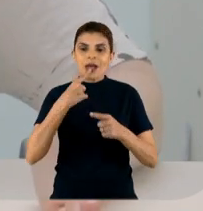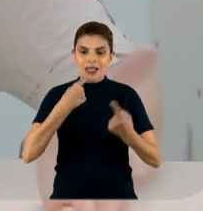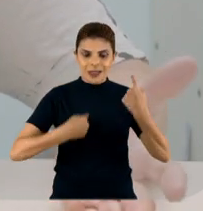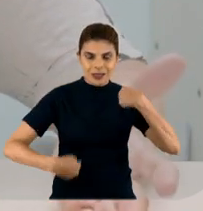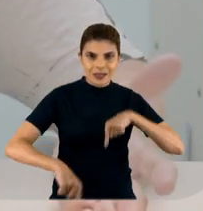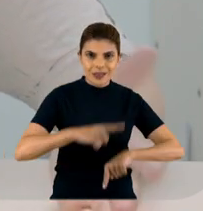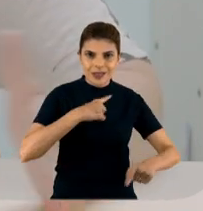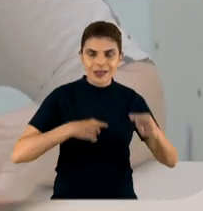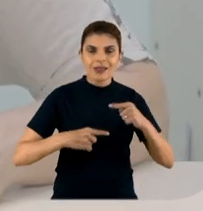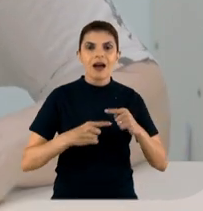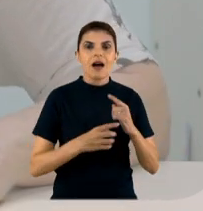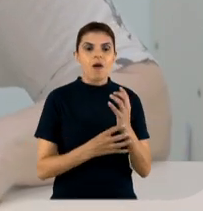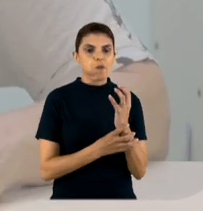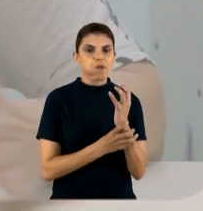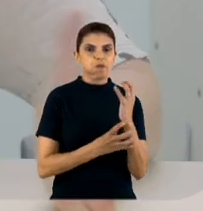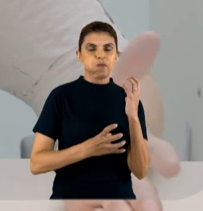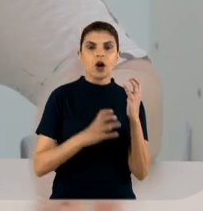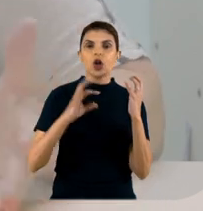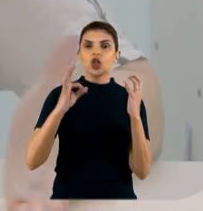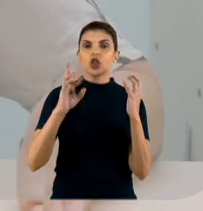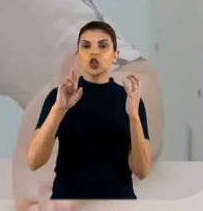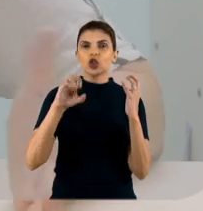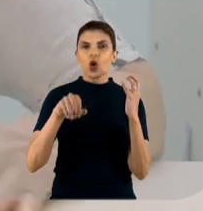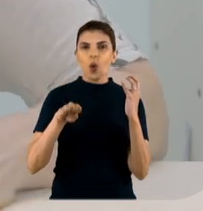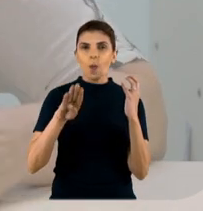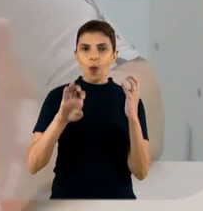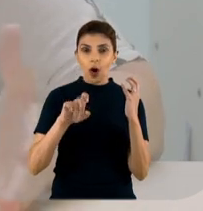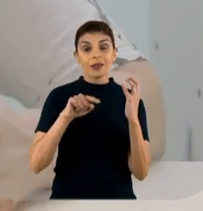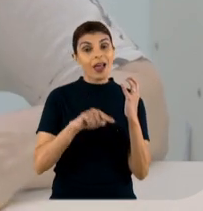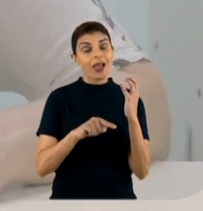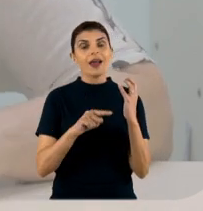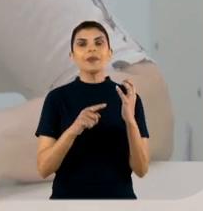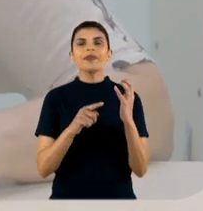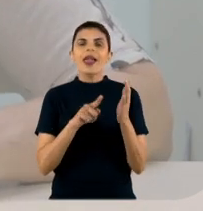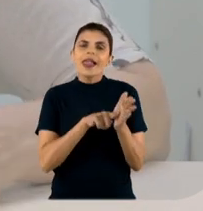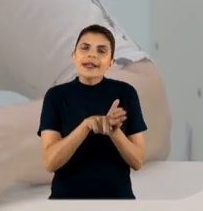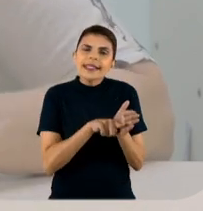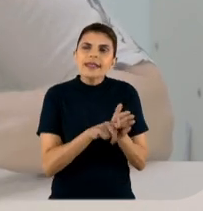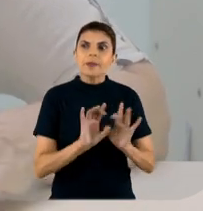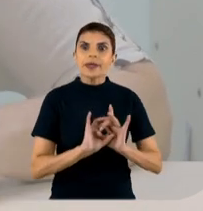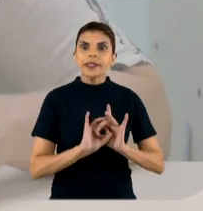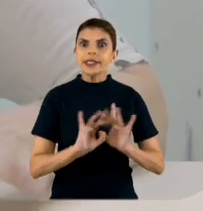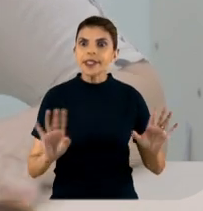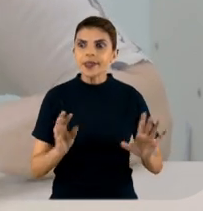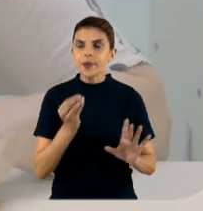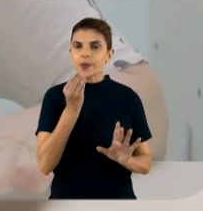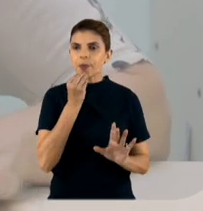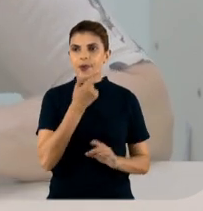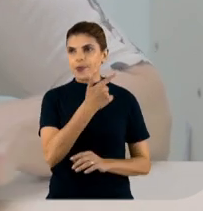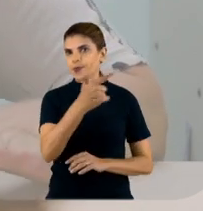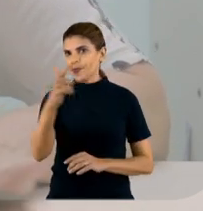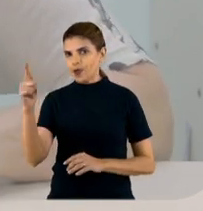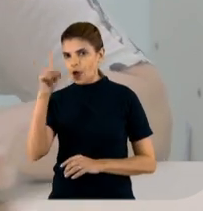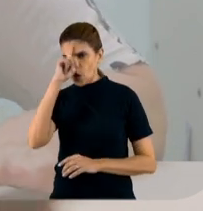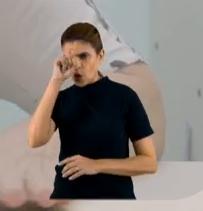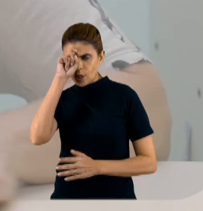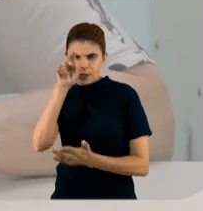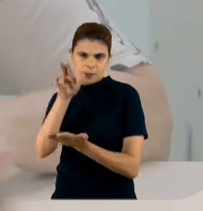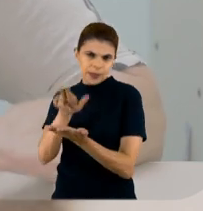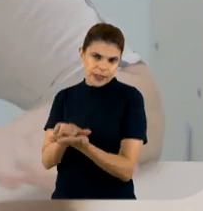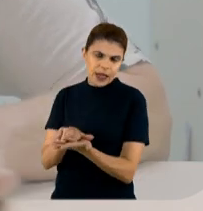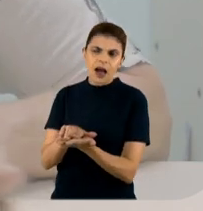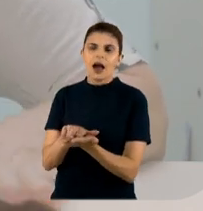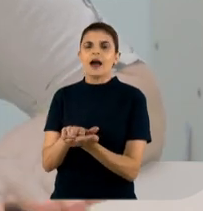na coagulação e a interleucina seis por exemplo já são exames não tão disponíveis nos hospitais mais